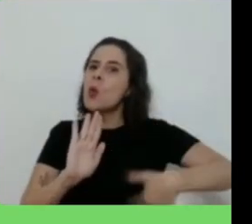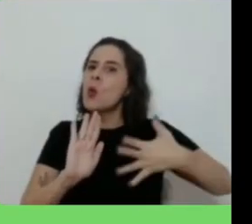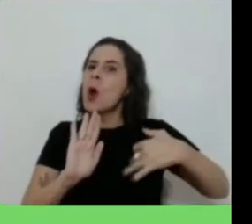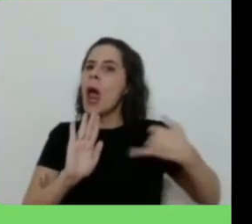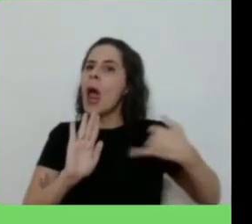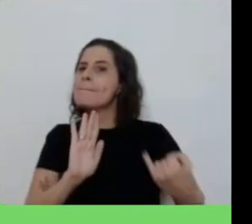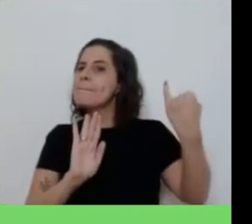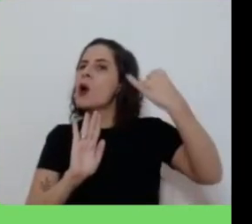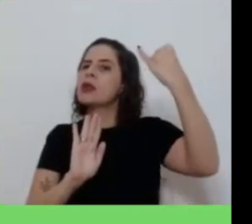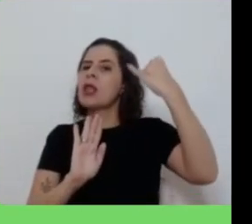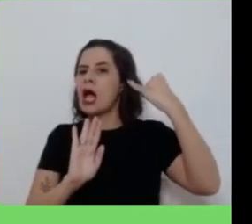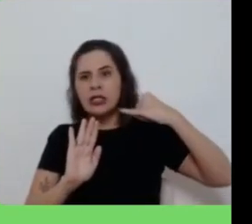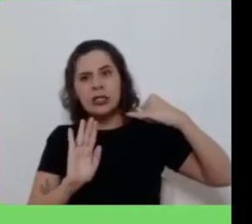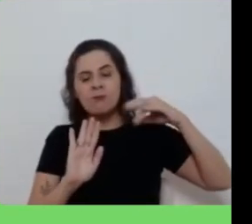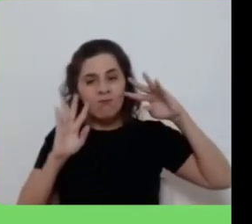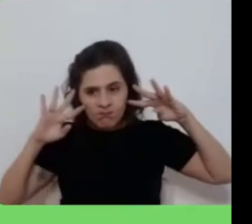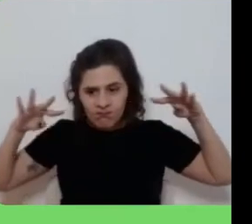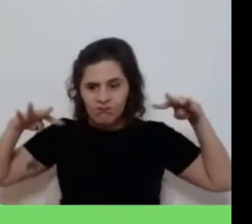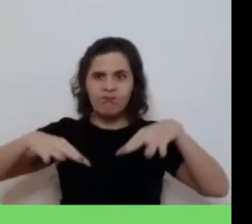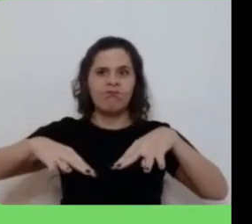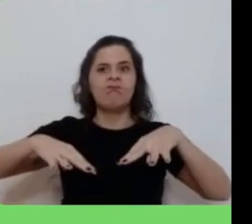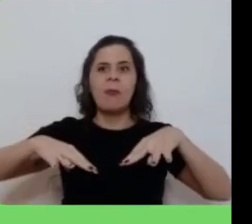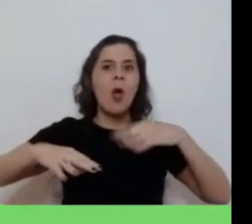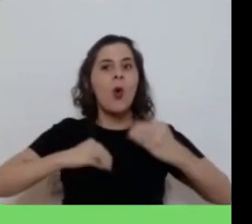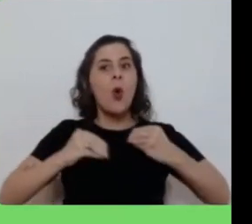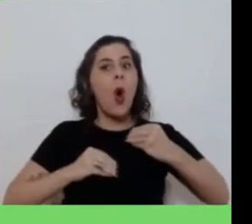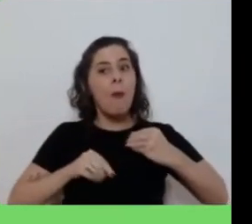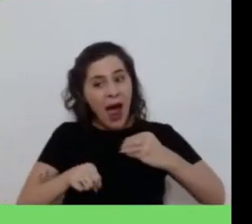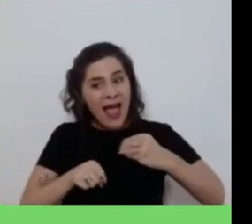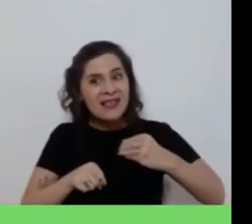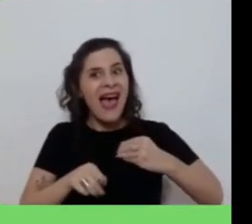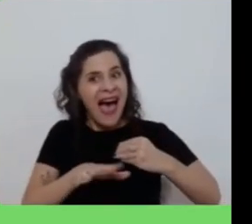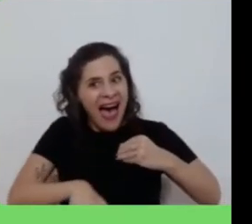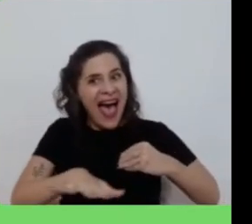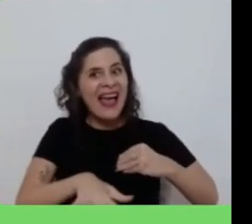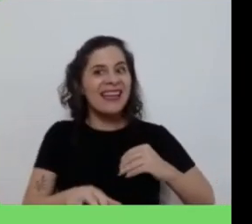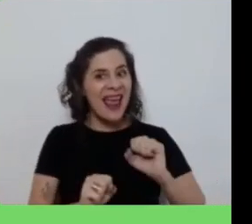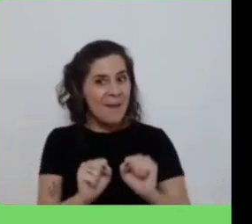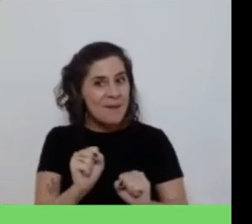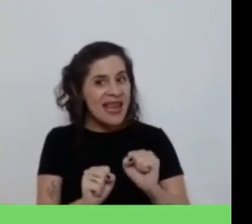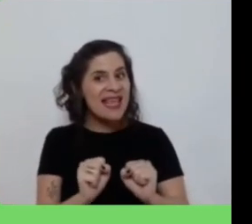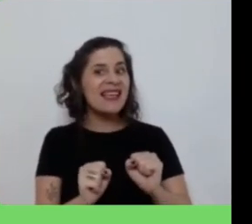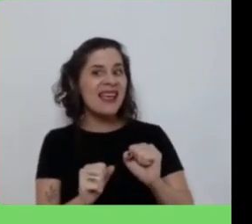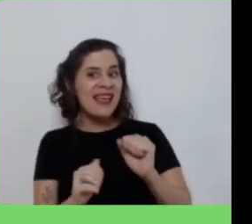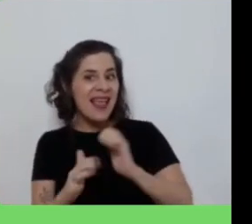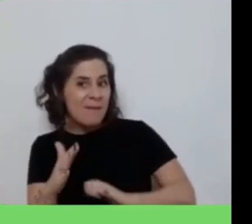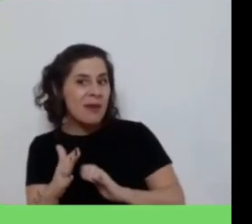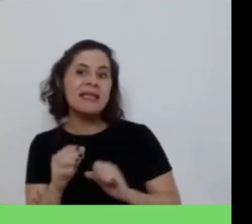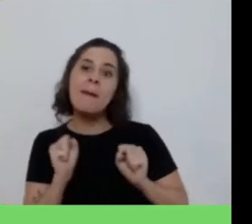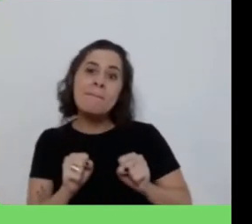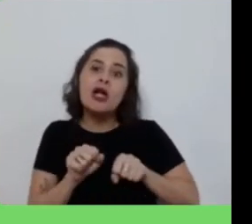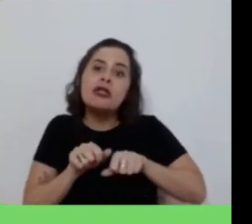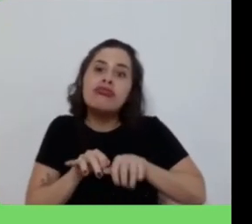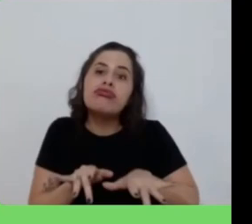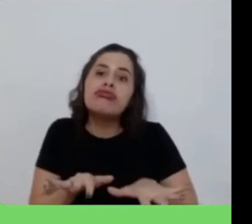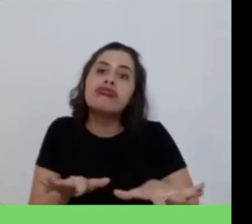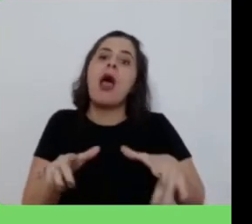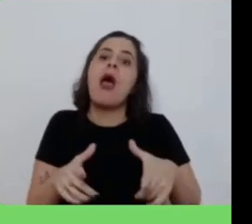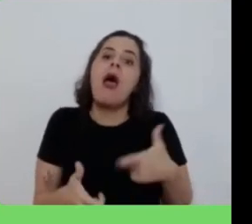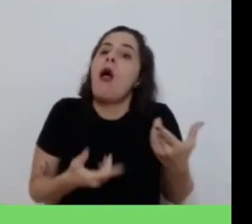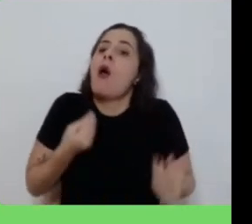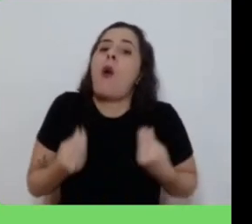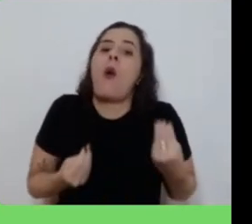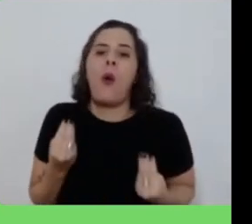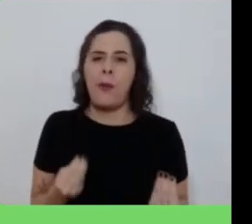perspectivas que a indústria pode se encaminhar né sim aí a gente tem como eu falei para